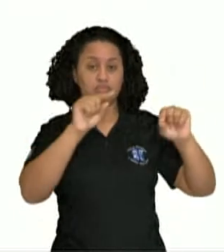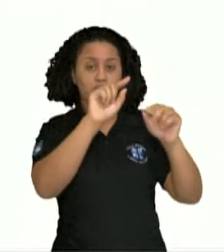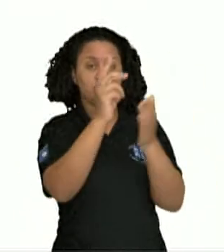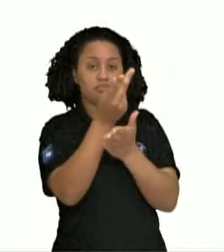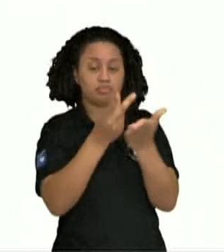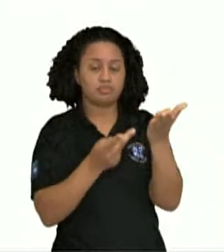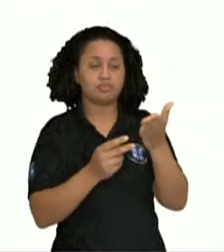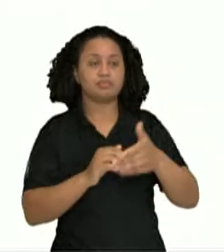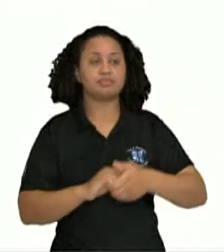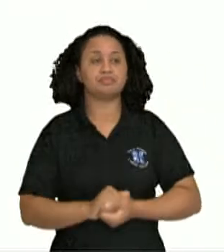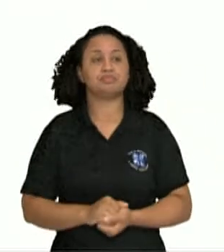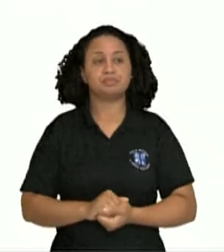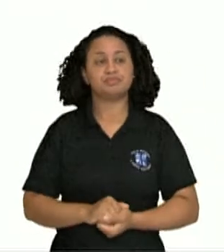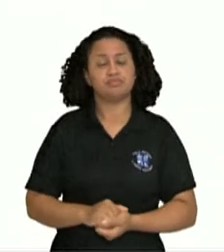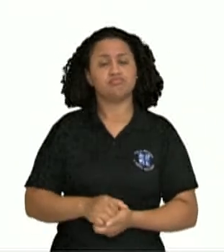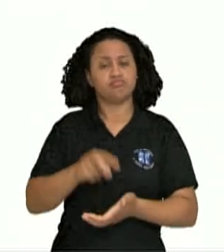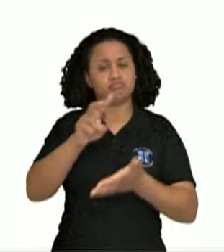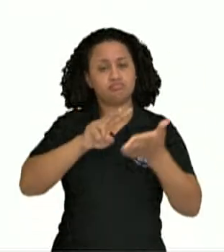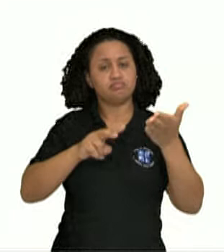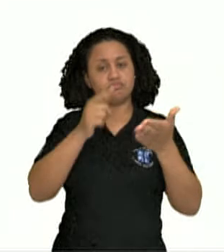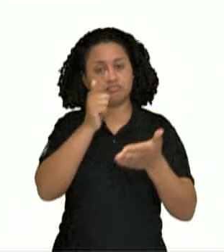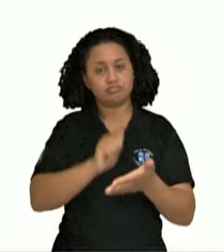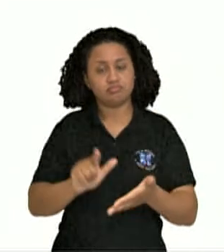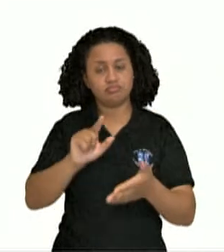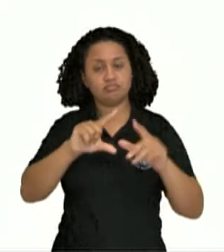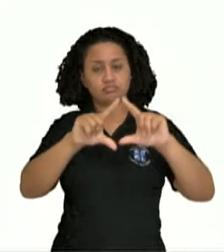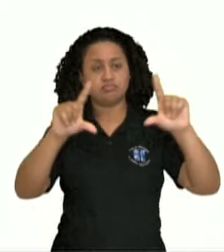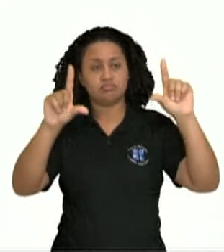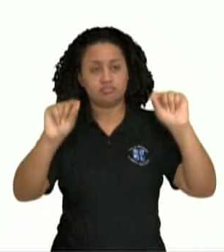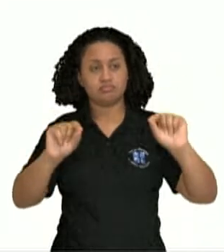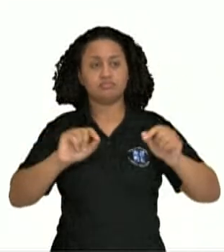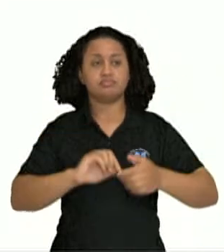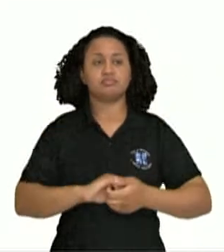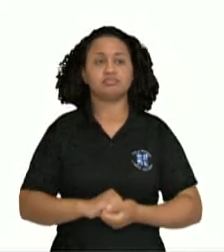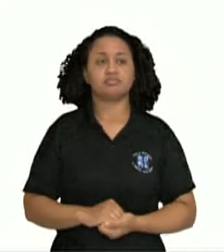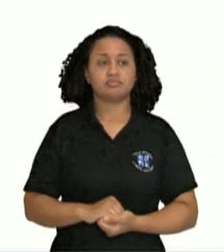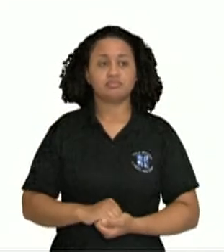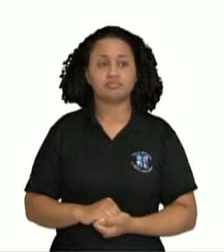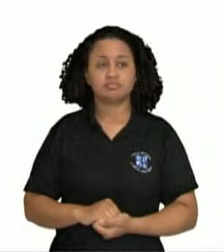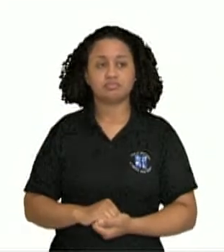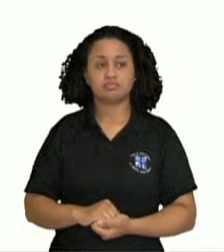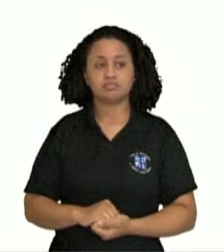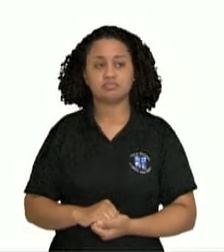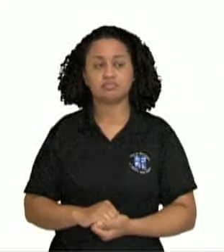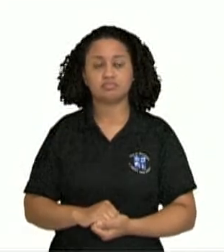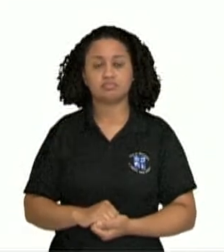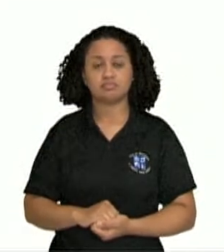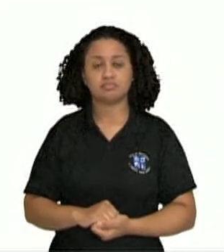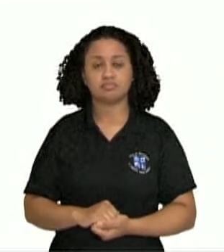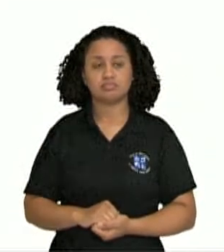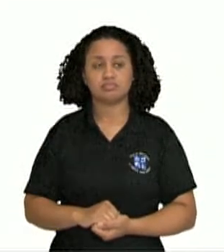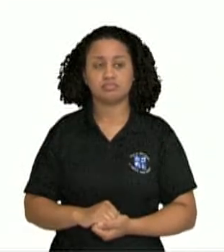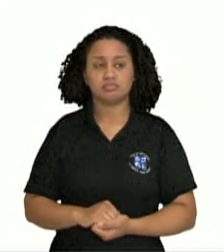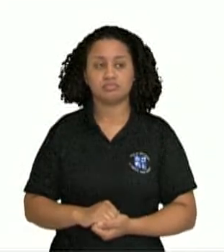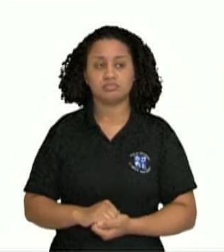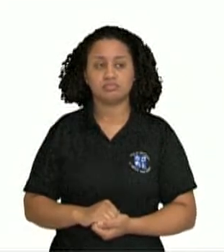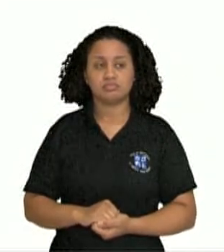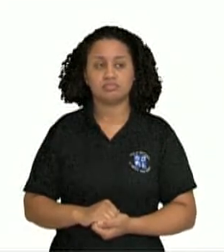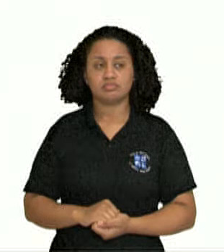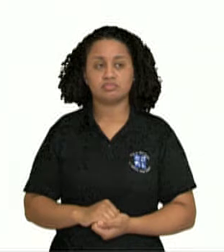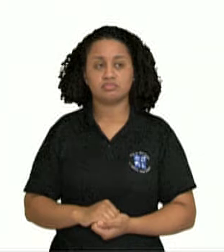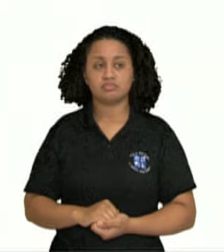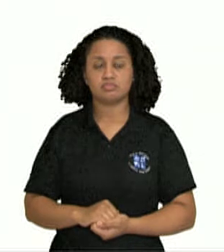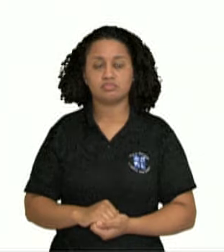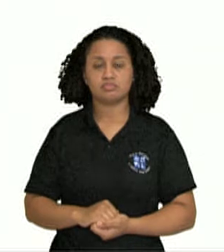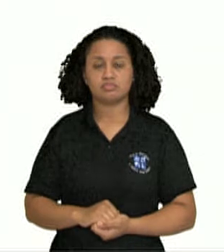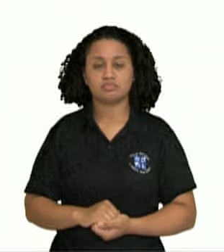poema. Lee una vez más estos versos y di que tiene que hacer alguien que precisa